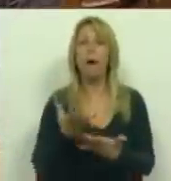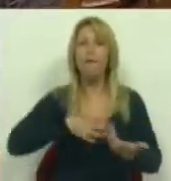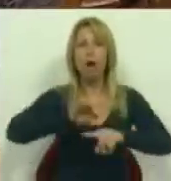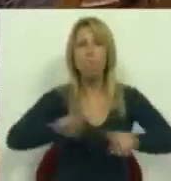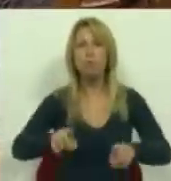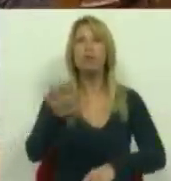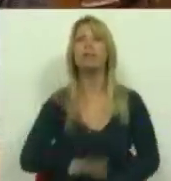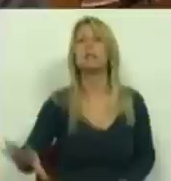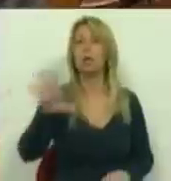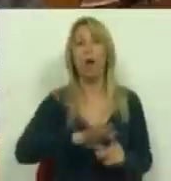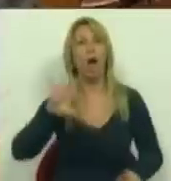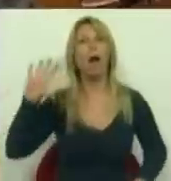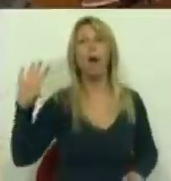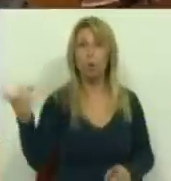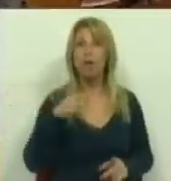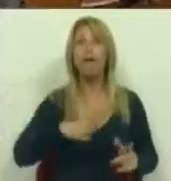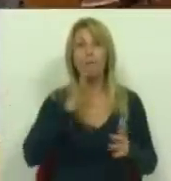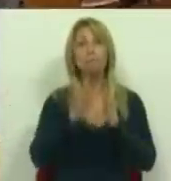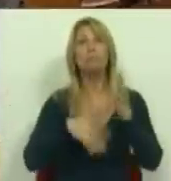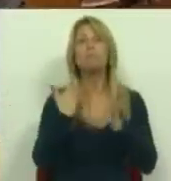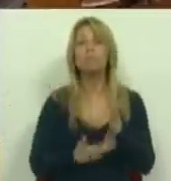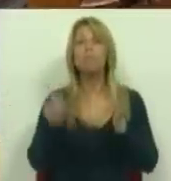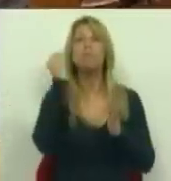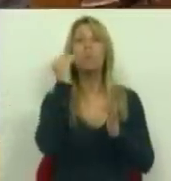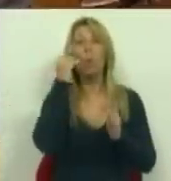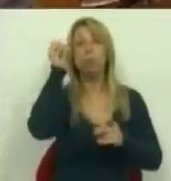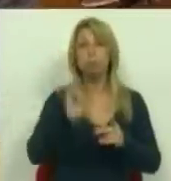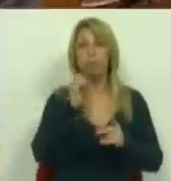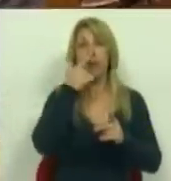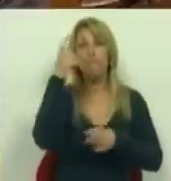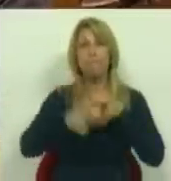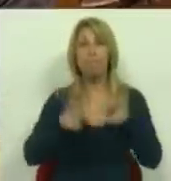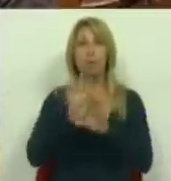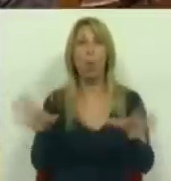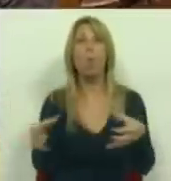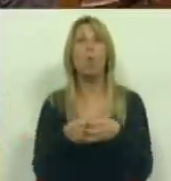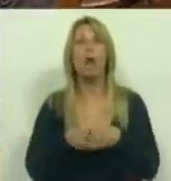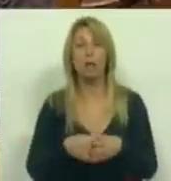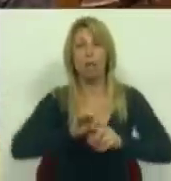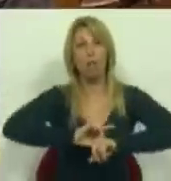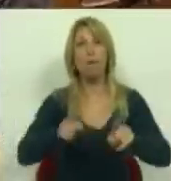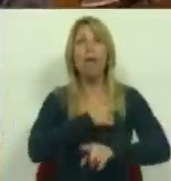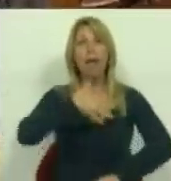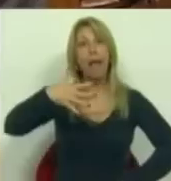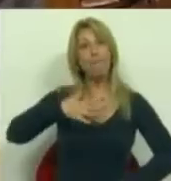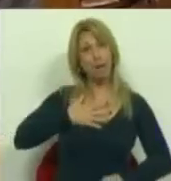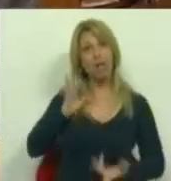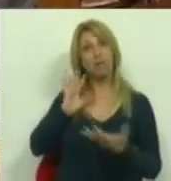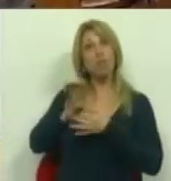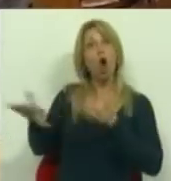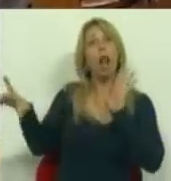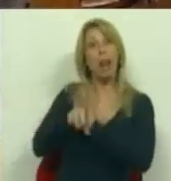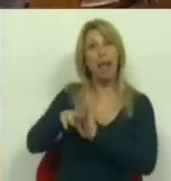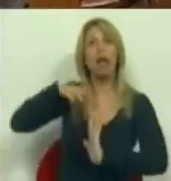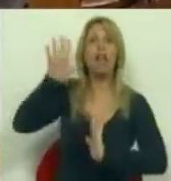propostas visam clarificar a definição de direção efetiva da pessoa coletiva para impedir que empresas sujeitas à lei nacional fujam